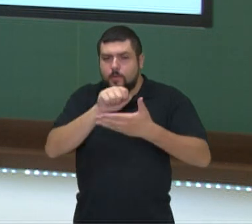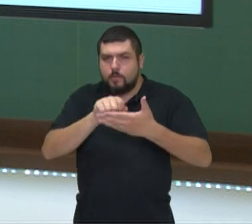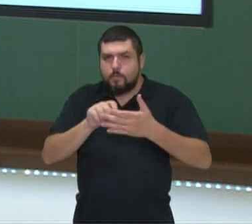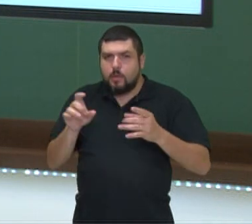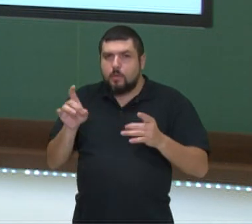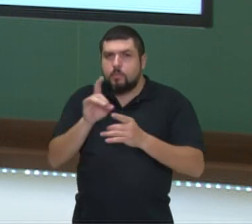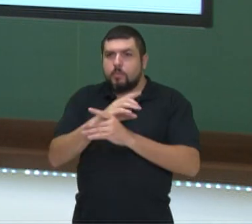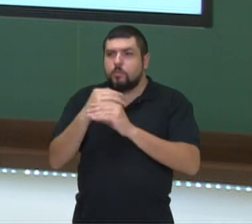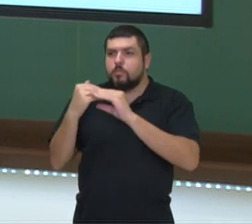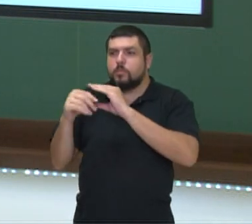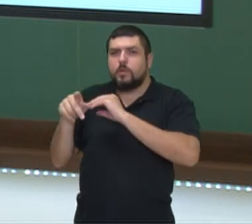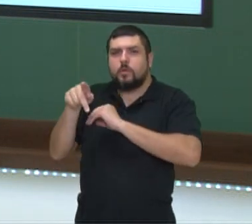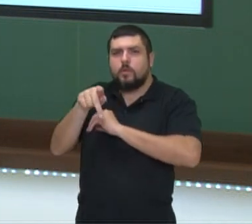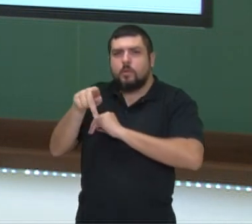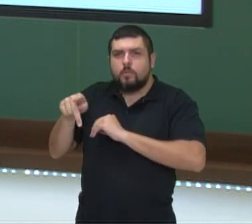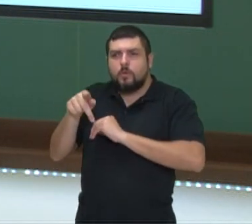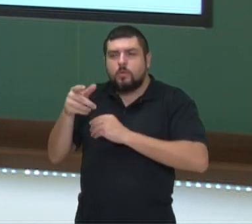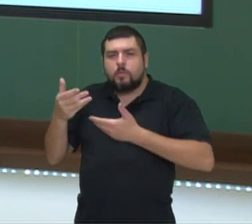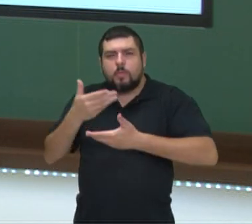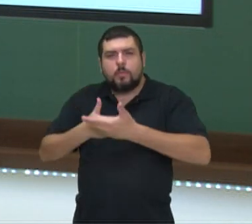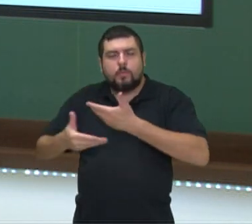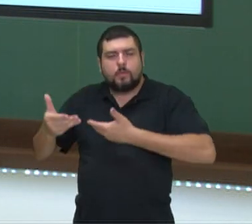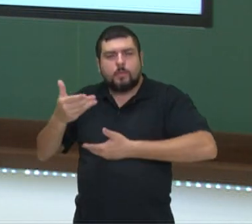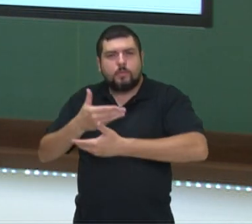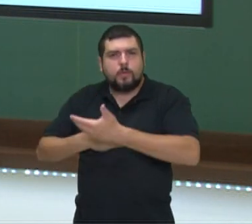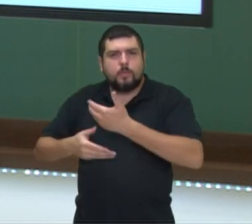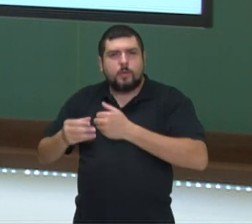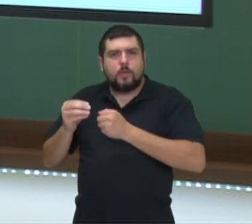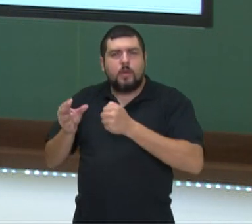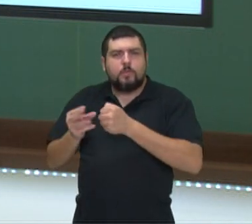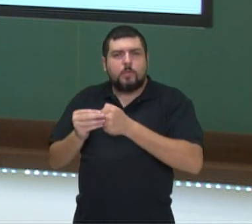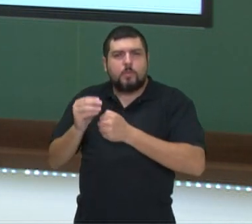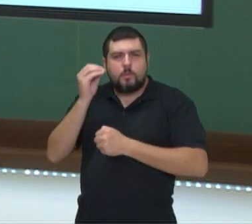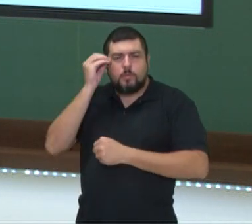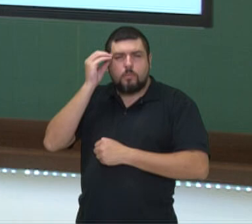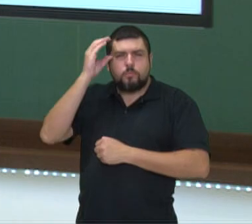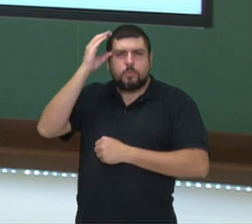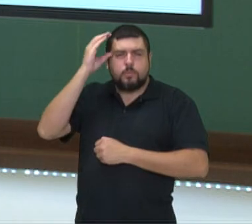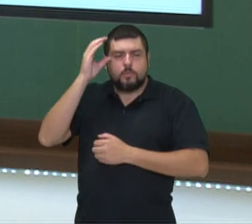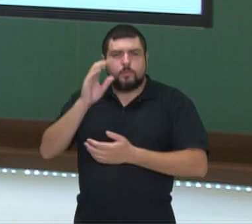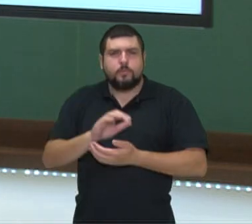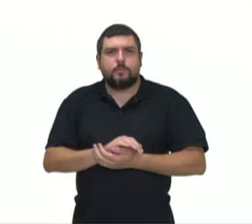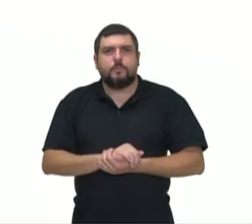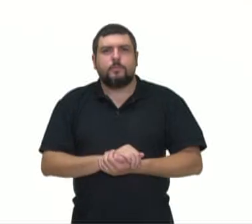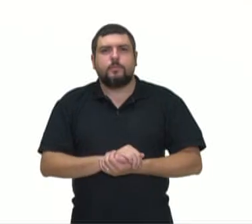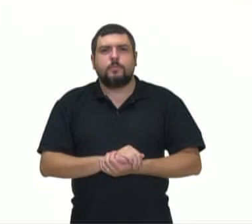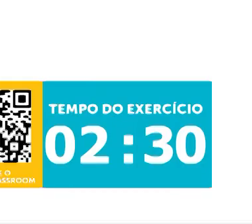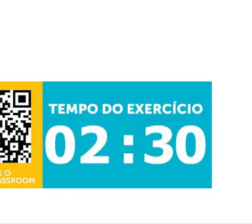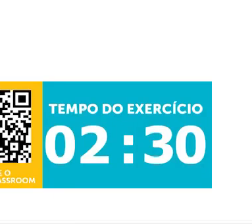teu professor as respostas e a gente constrói o conhecimento juntos. A gente volta para corrigir.